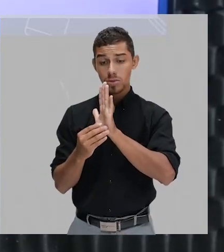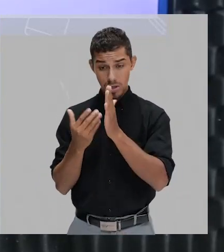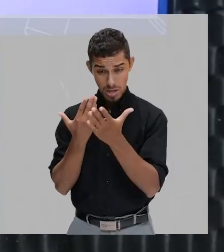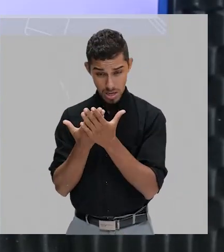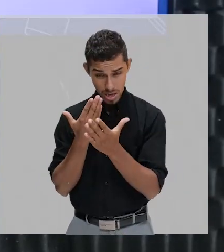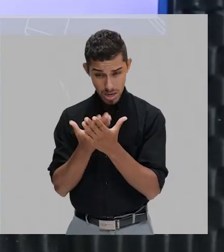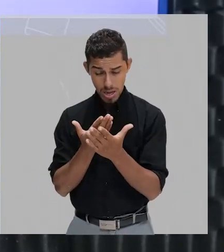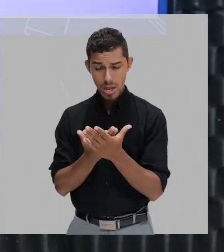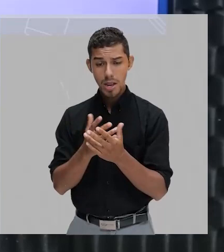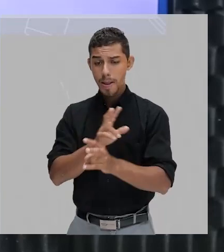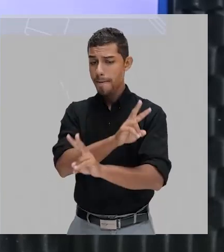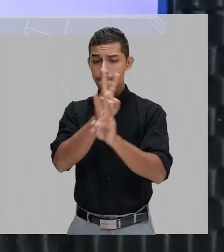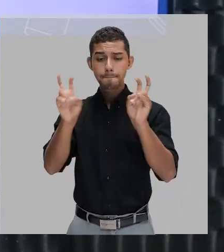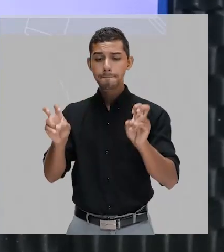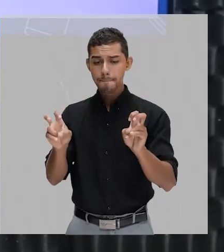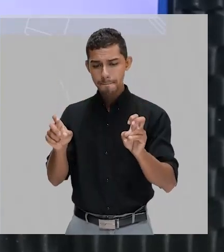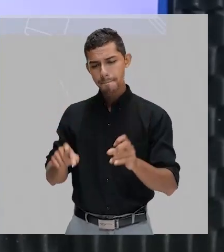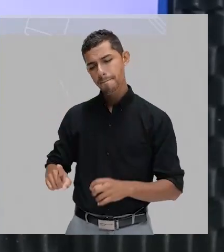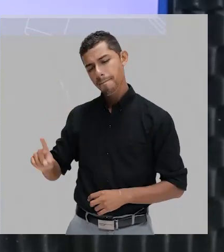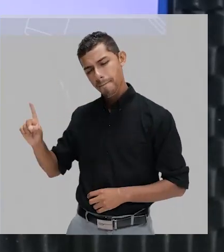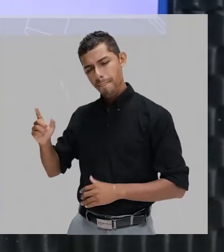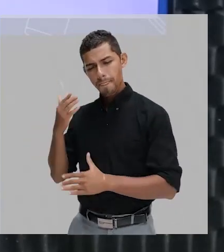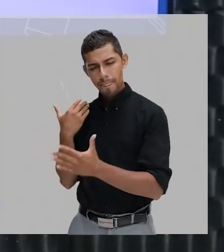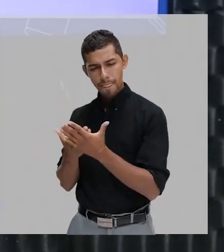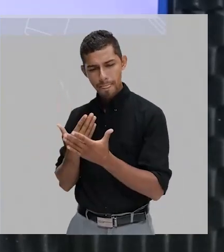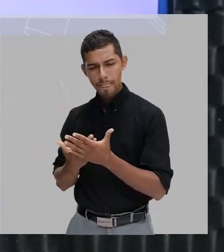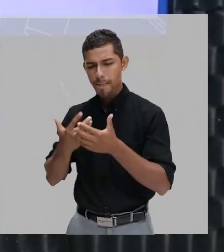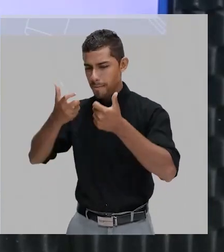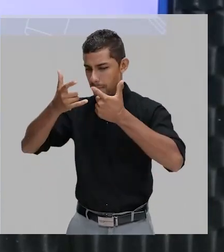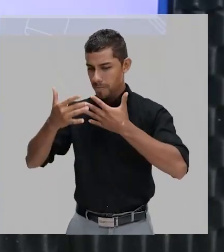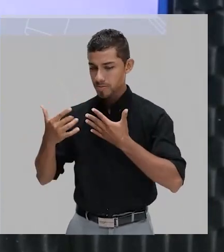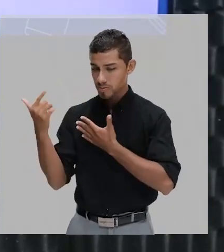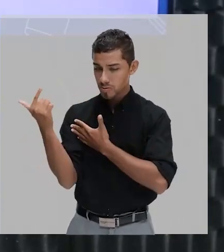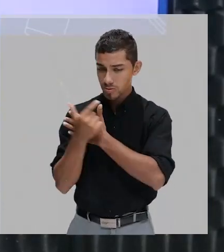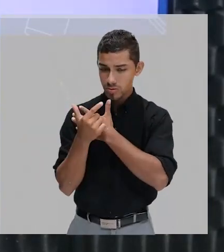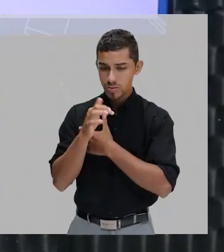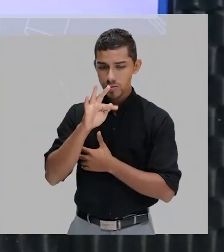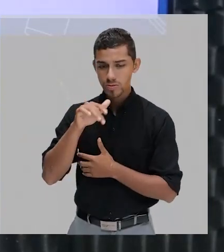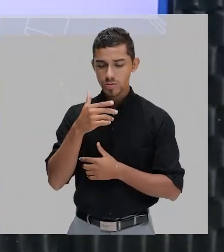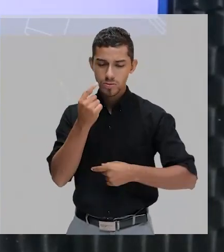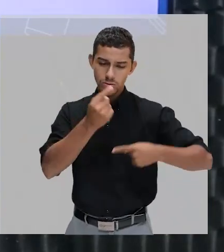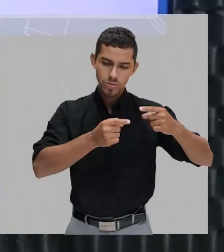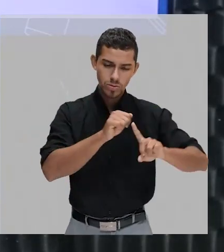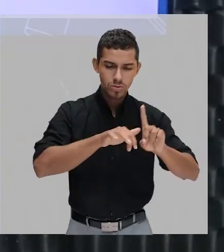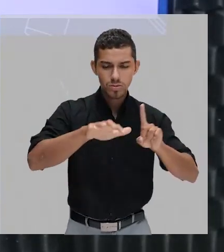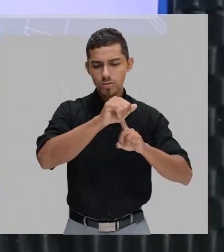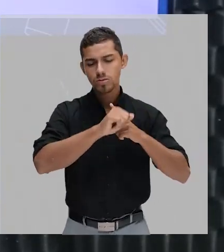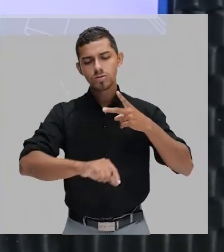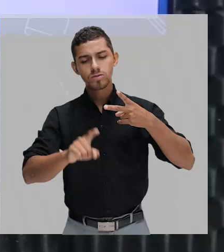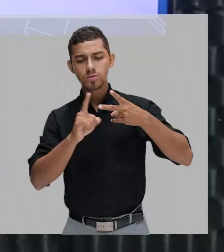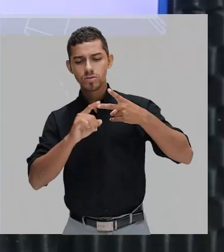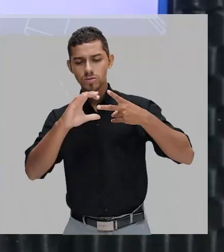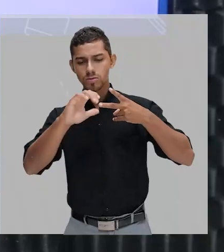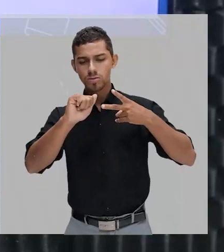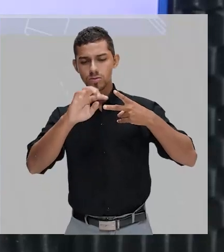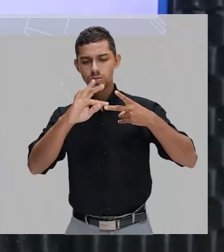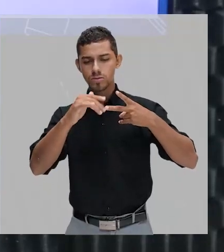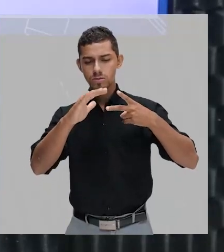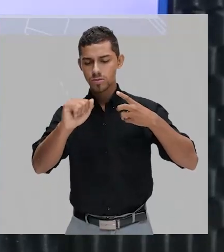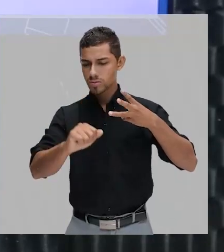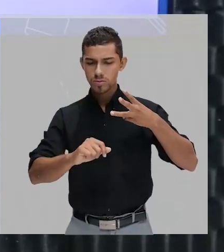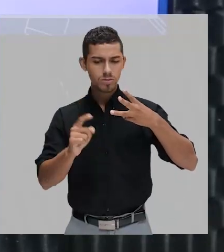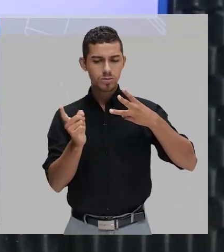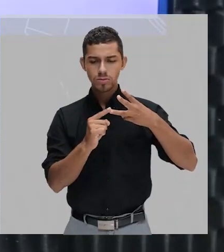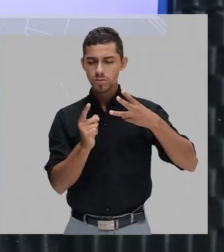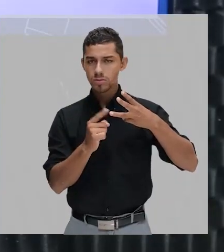passadas que são sobre as funções da literatura. Nós vimos que nós temos a função político-social, nós temos a função catártica,